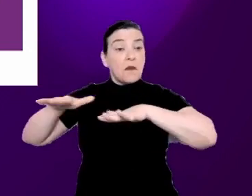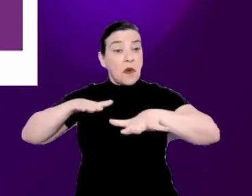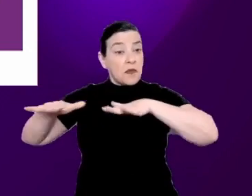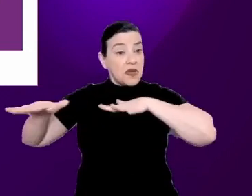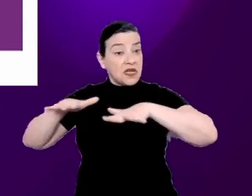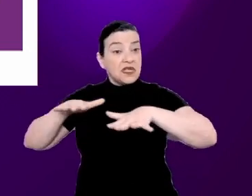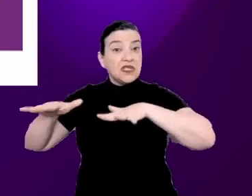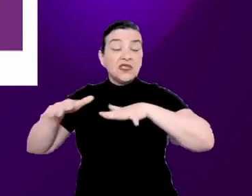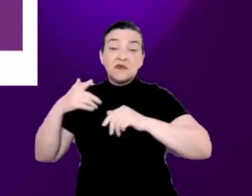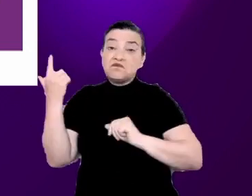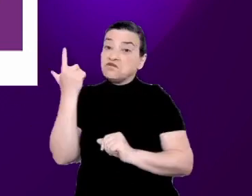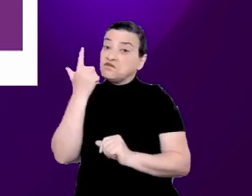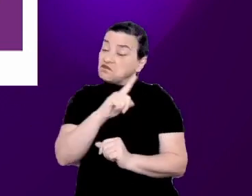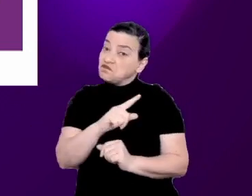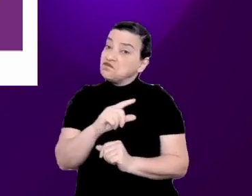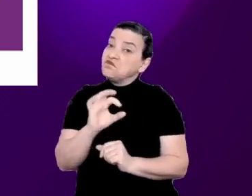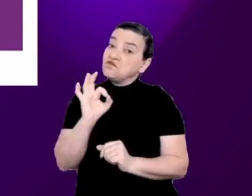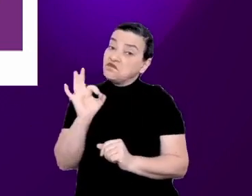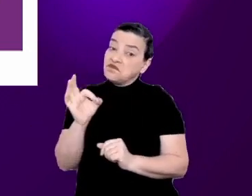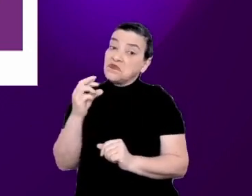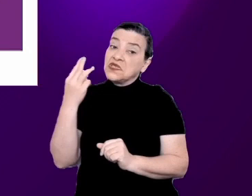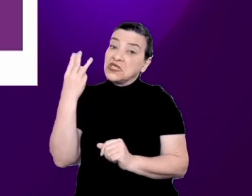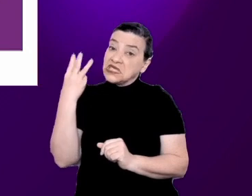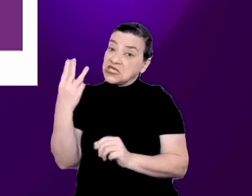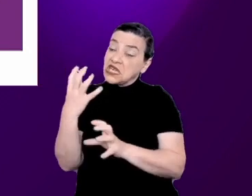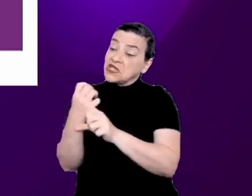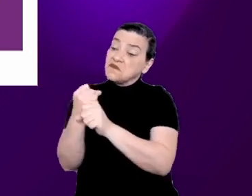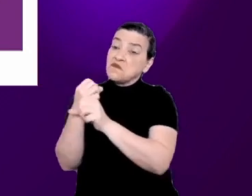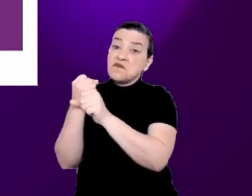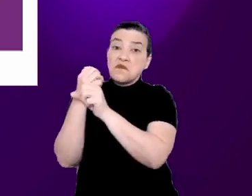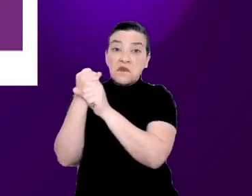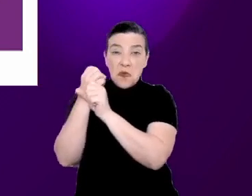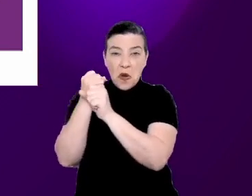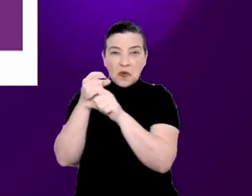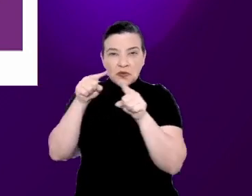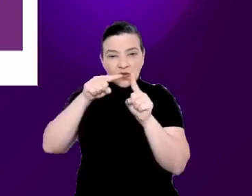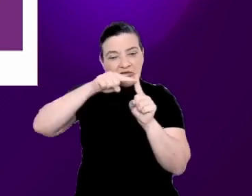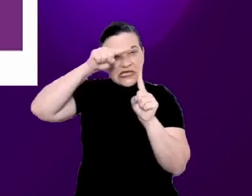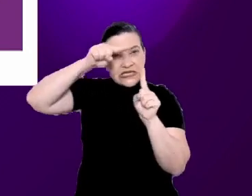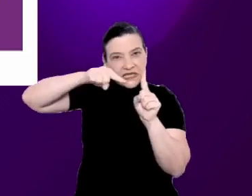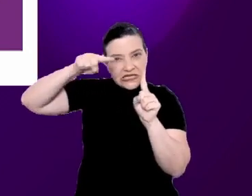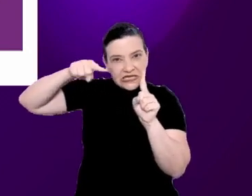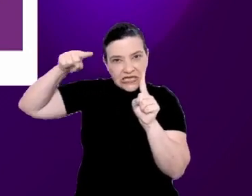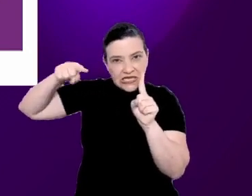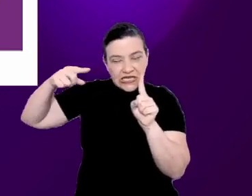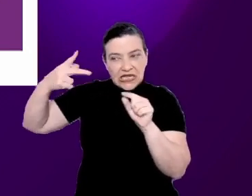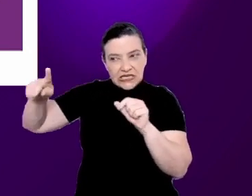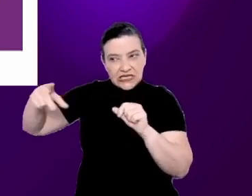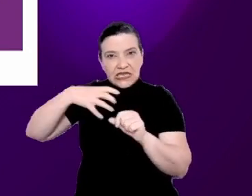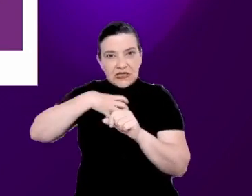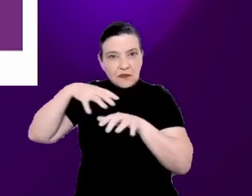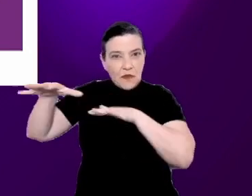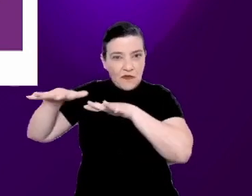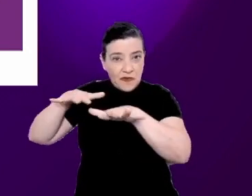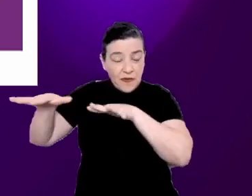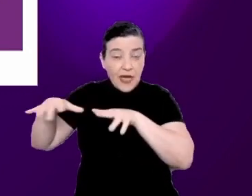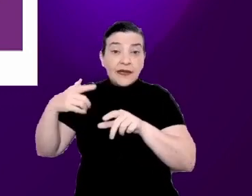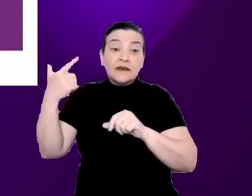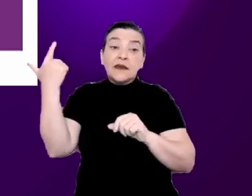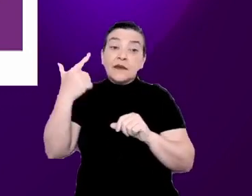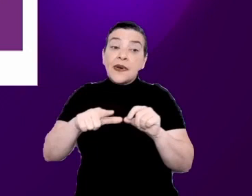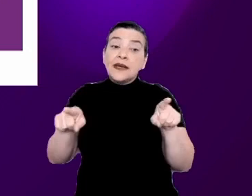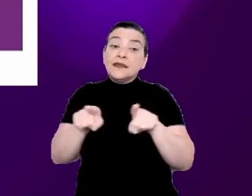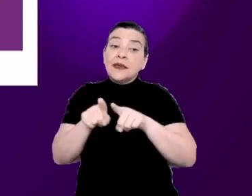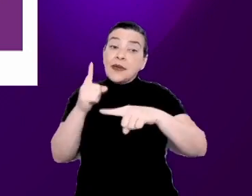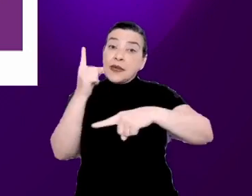um ganho de nível funcional de pelo menos 3 pontos dentro dessa escala de mobilização. E metade